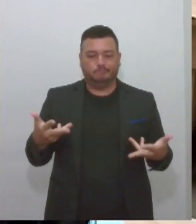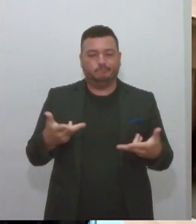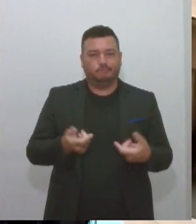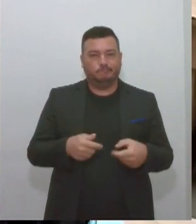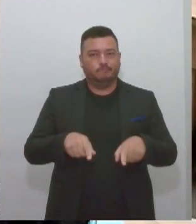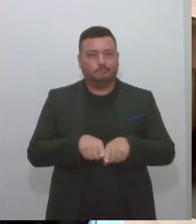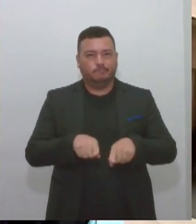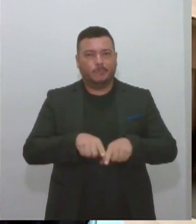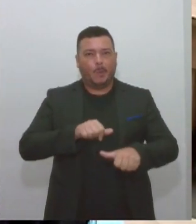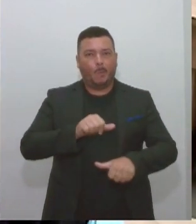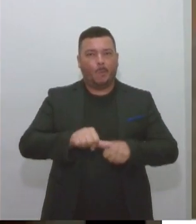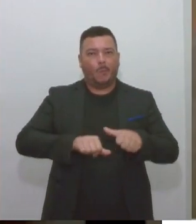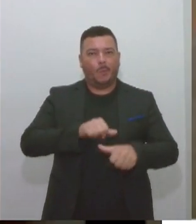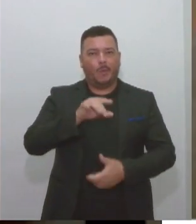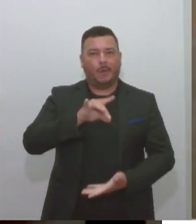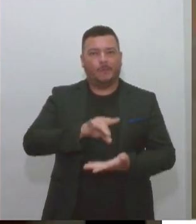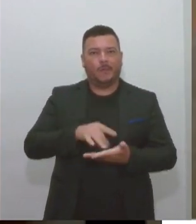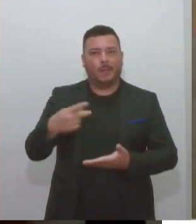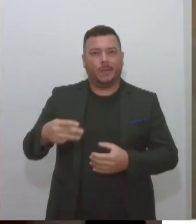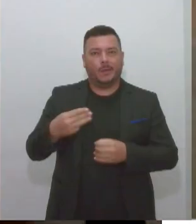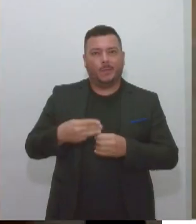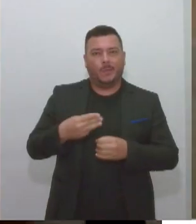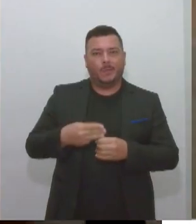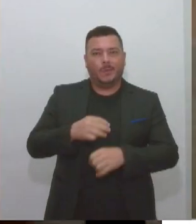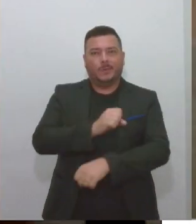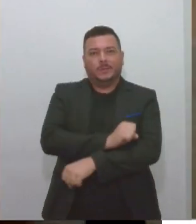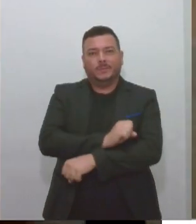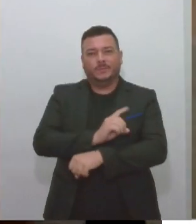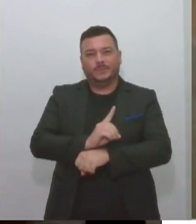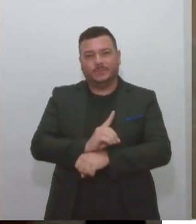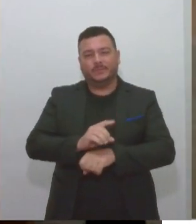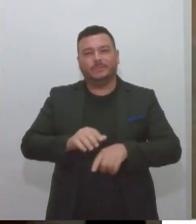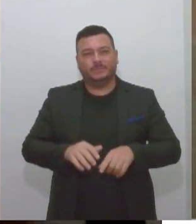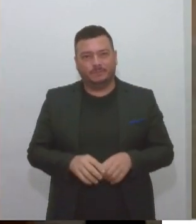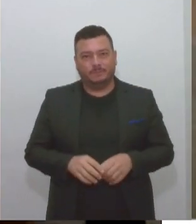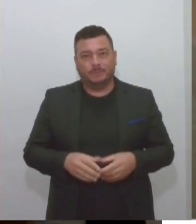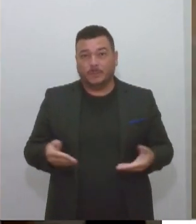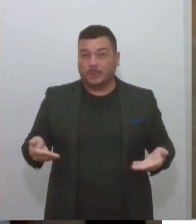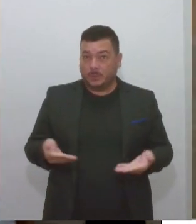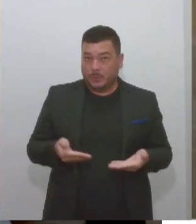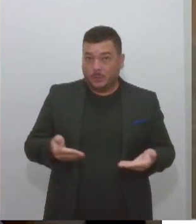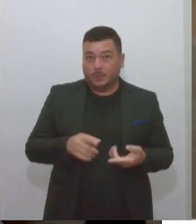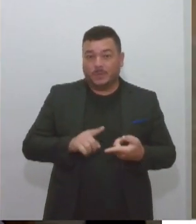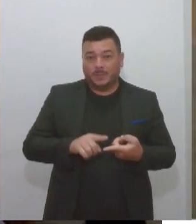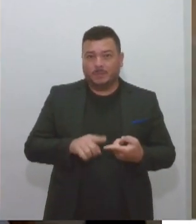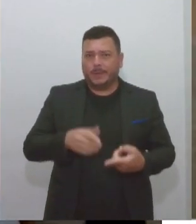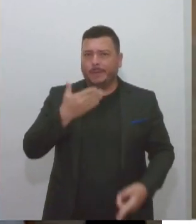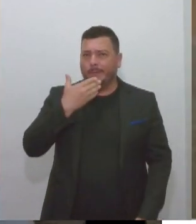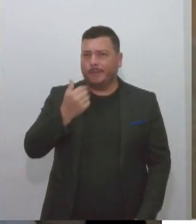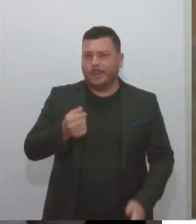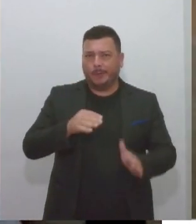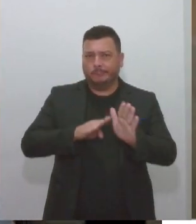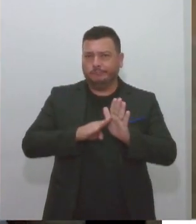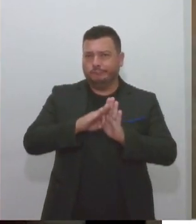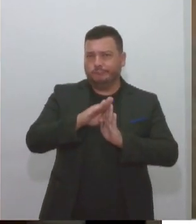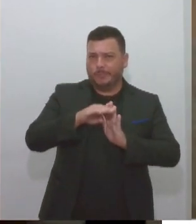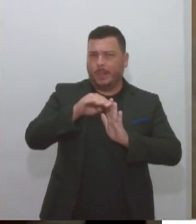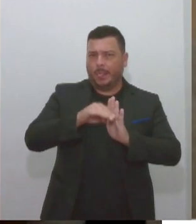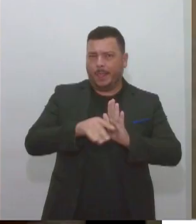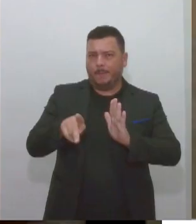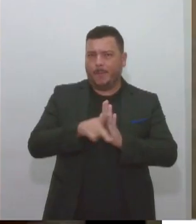a realidade do município Simão Dias para hoje seus melhores indicativos na área de saúde,